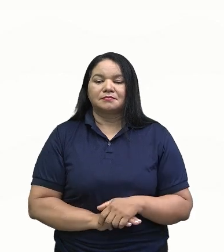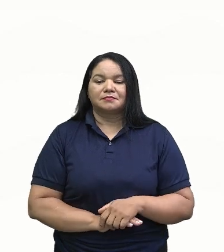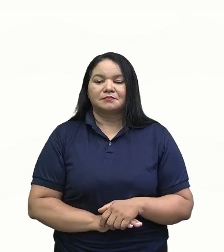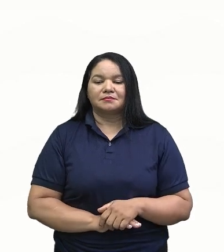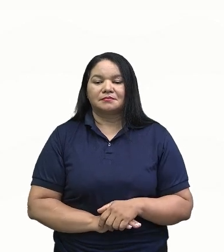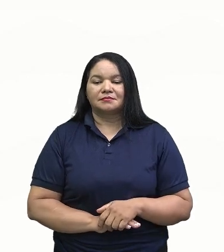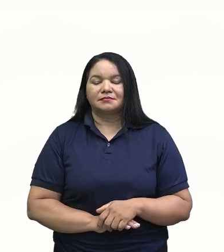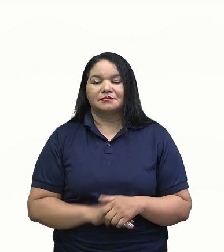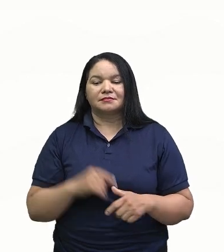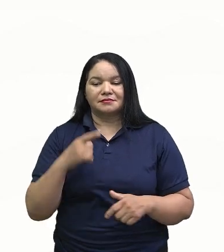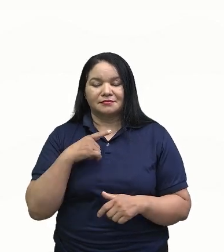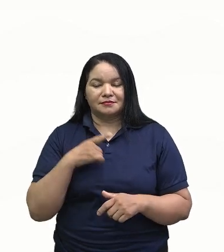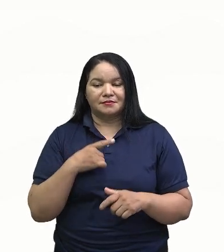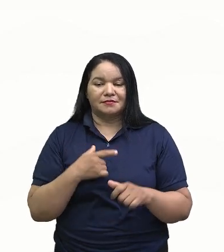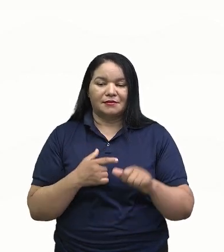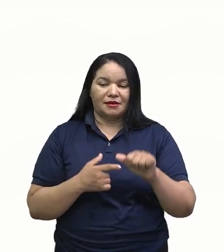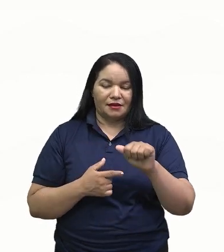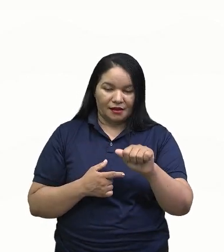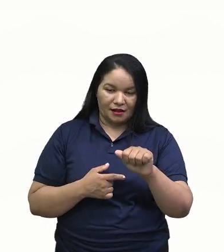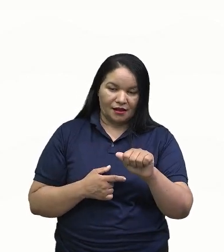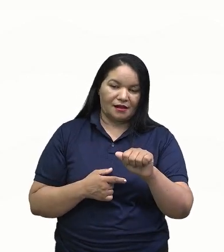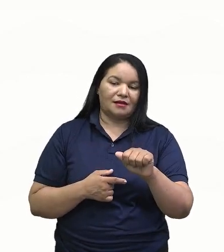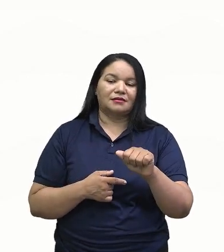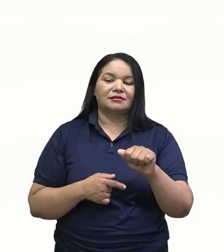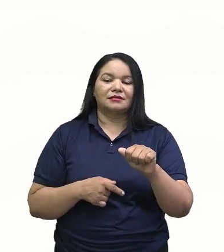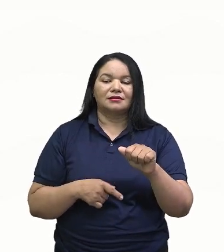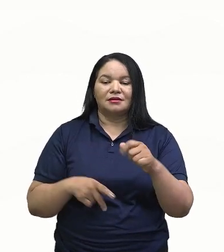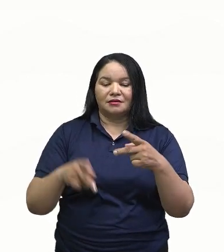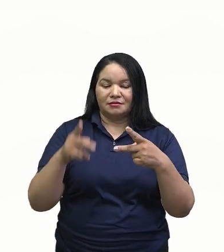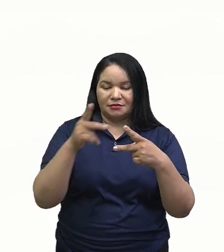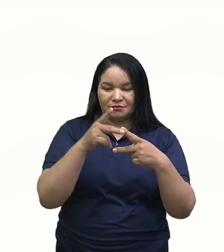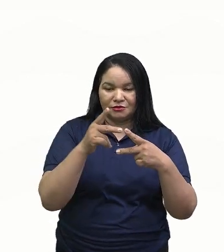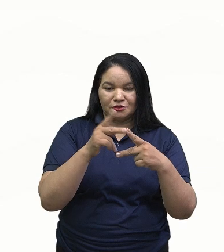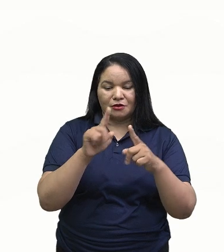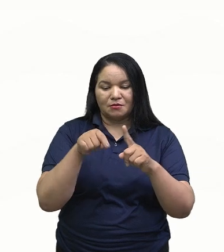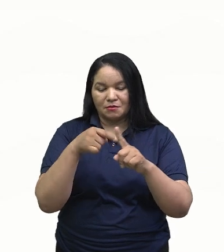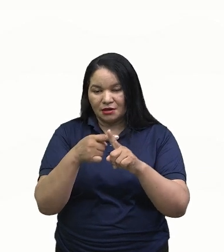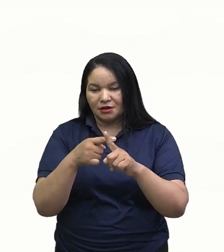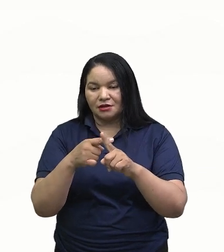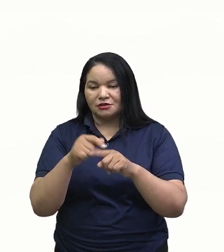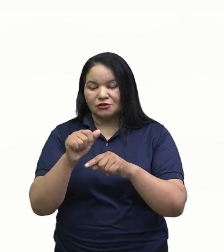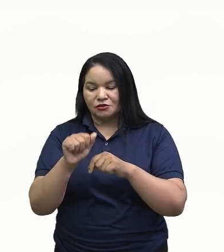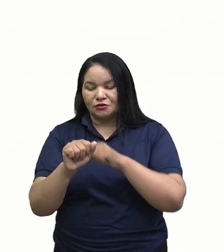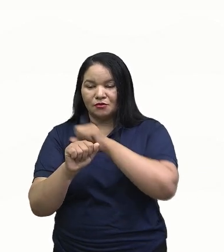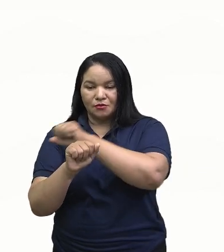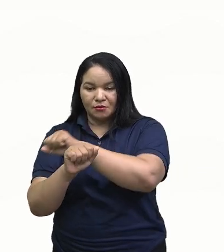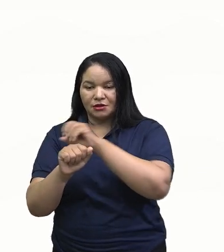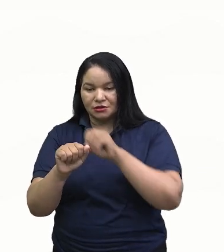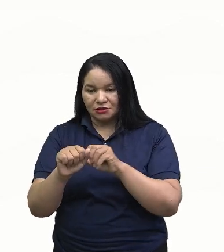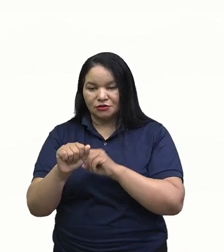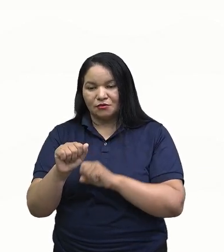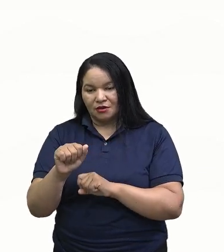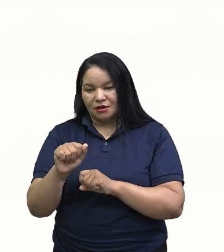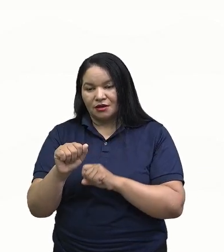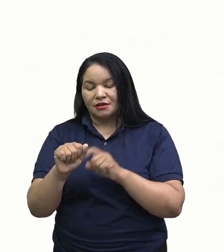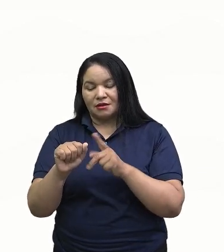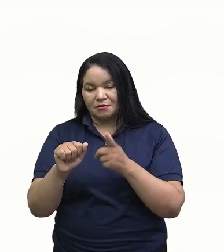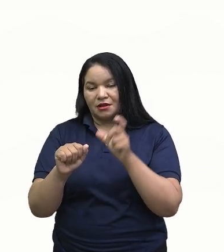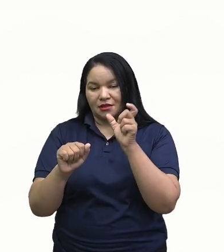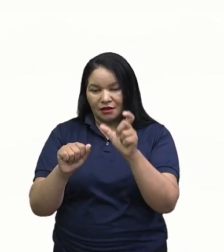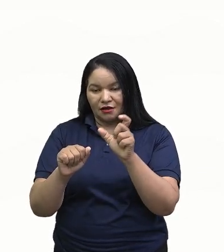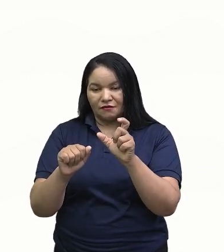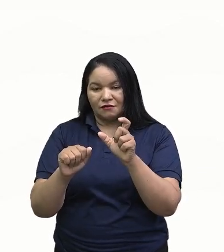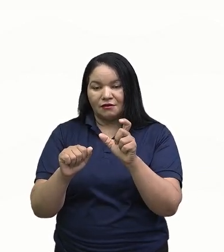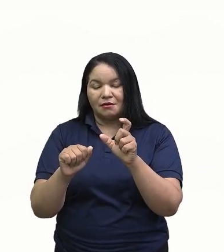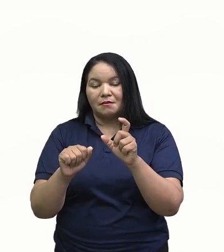ter um a, que é a preposição, mais um artigo a da palavra praia, que é um